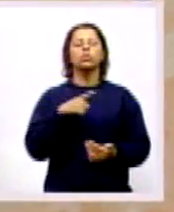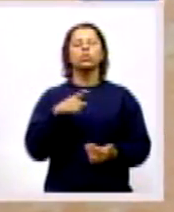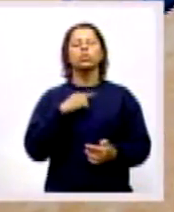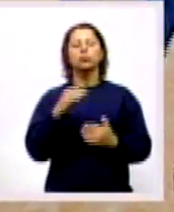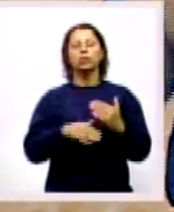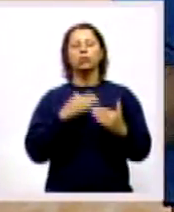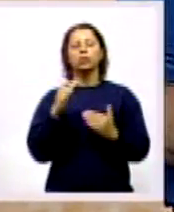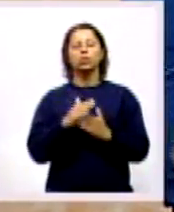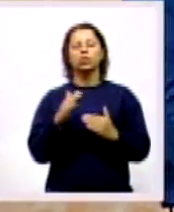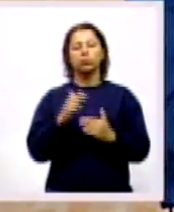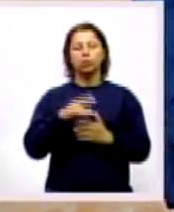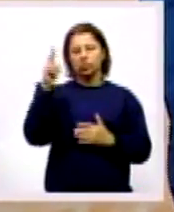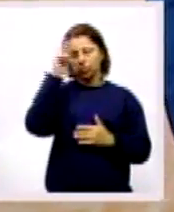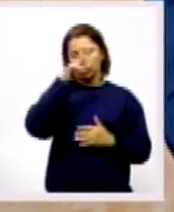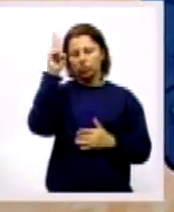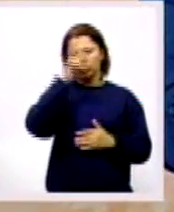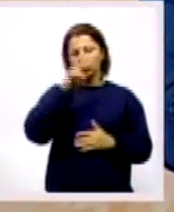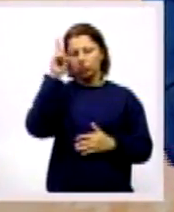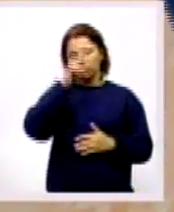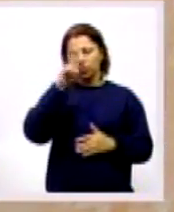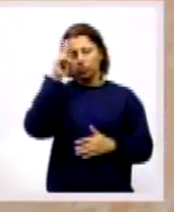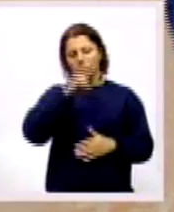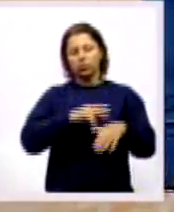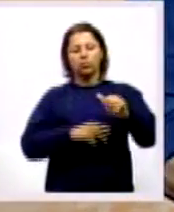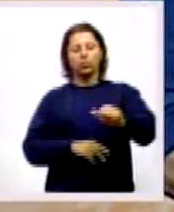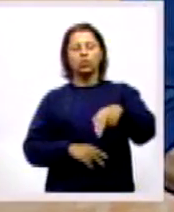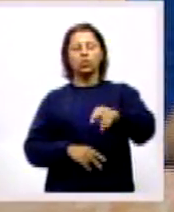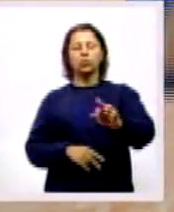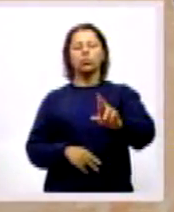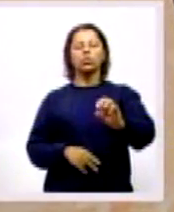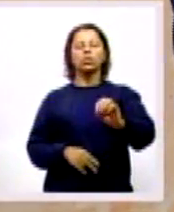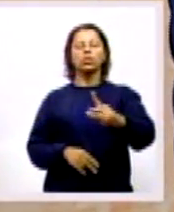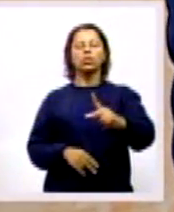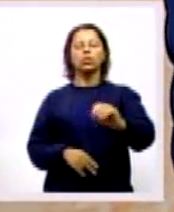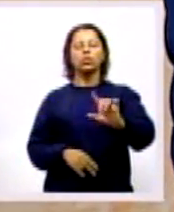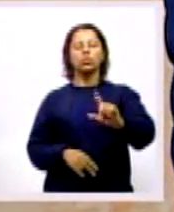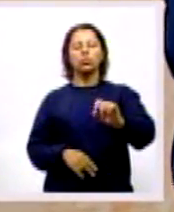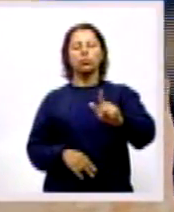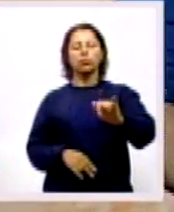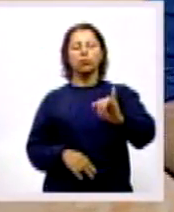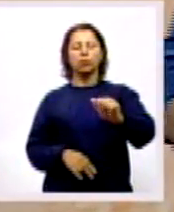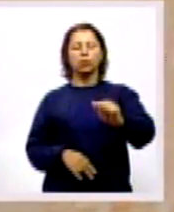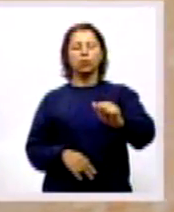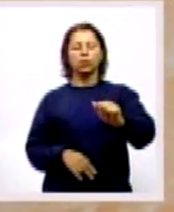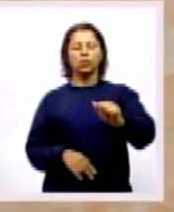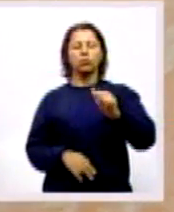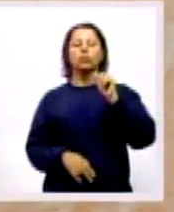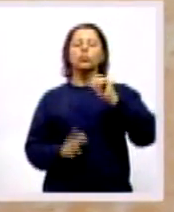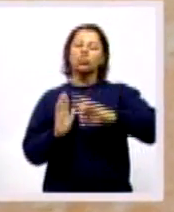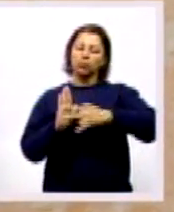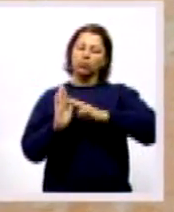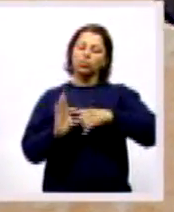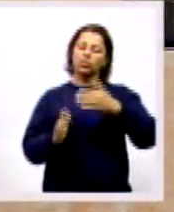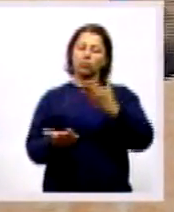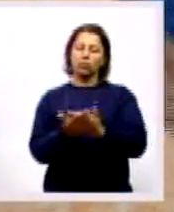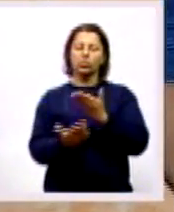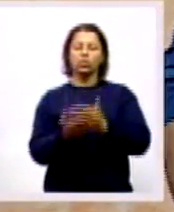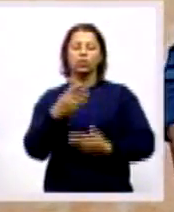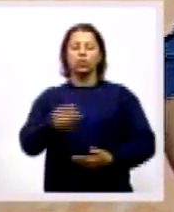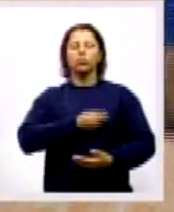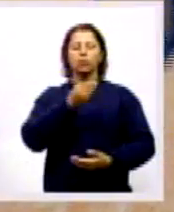a teologia da antropologia explicada a nós. A graça como dom maior e a tarefa humana